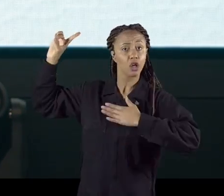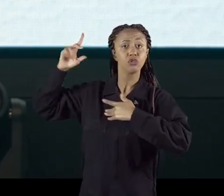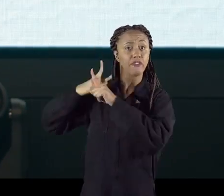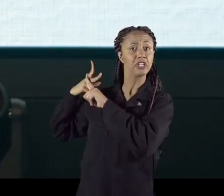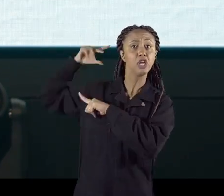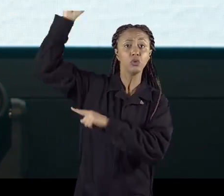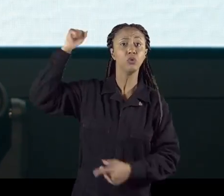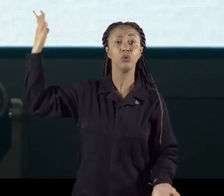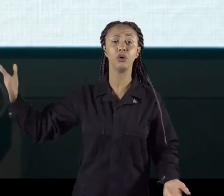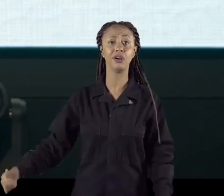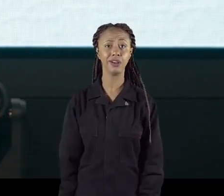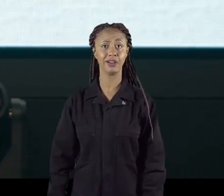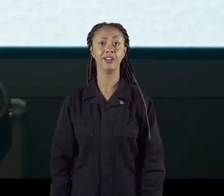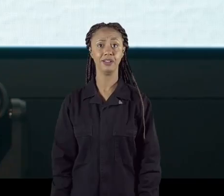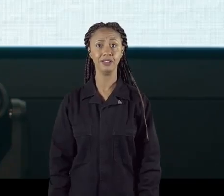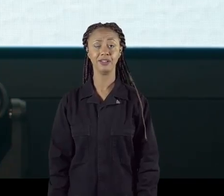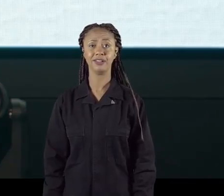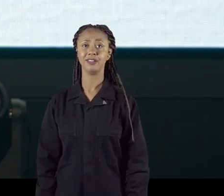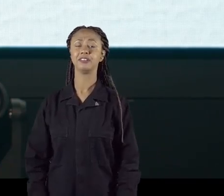Cristo Jesus e